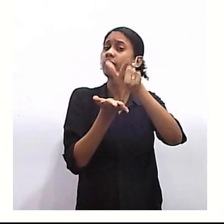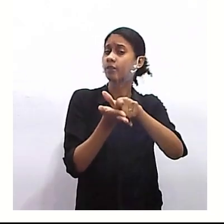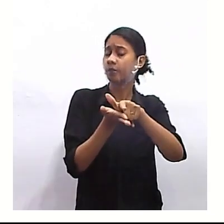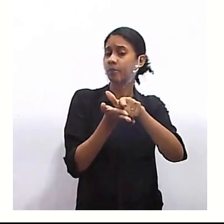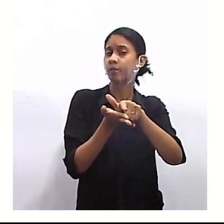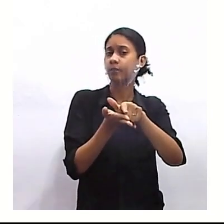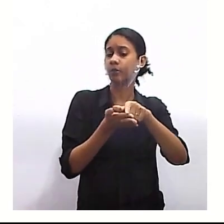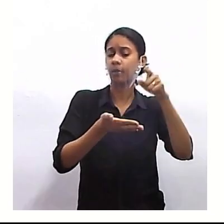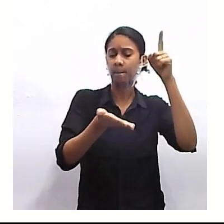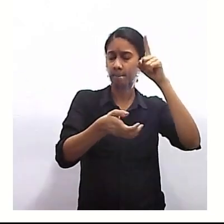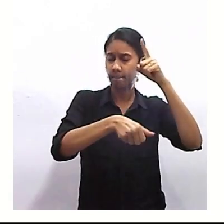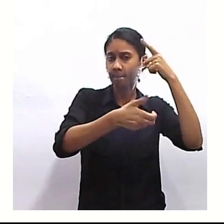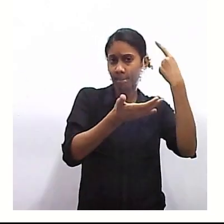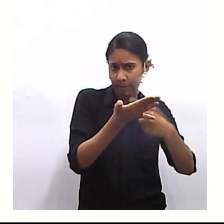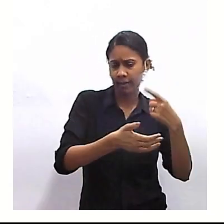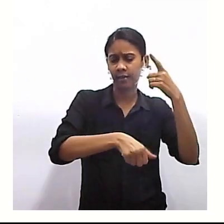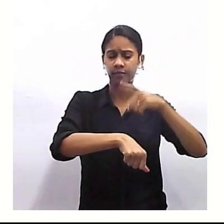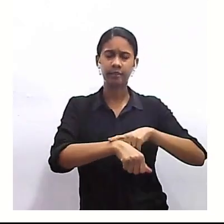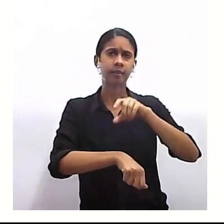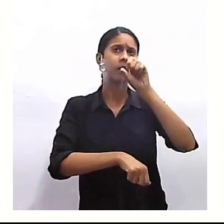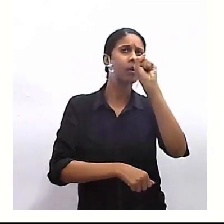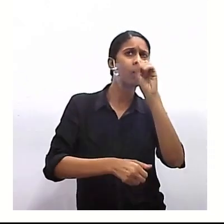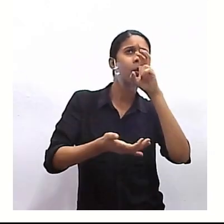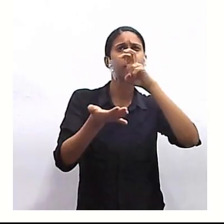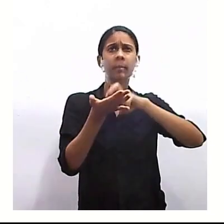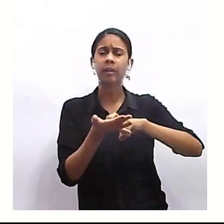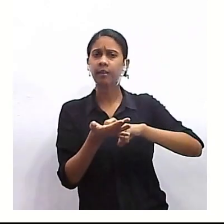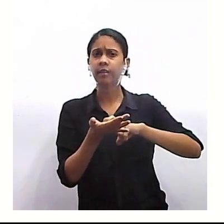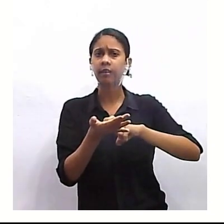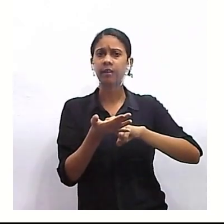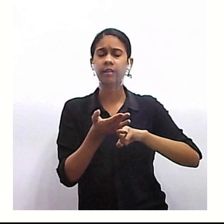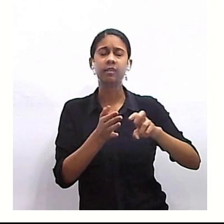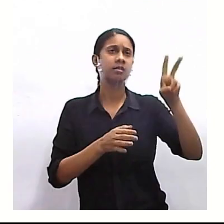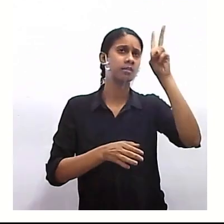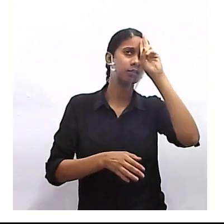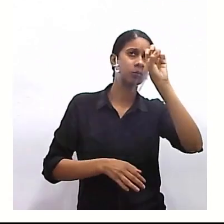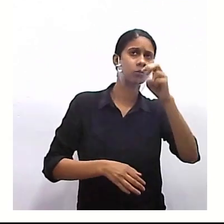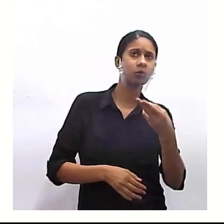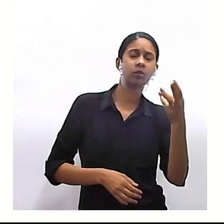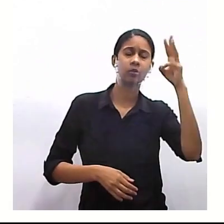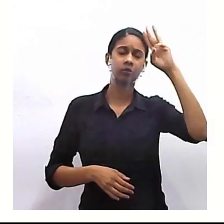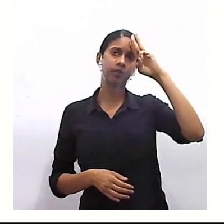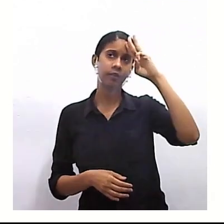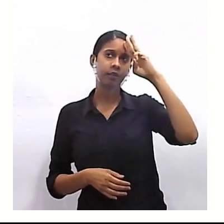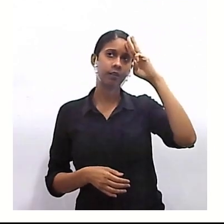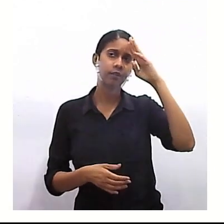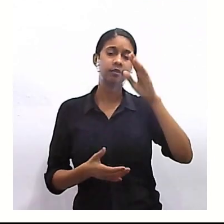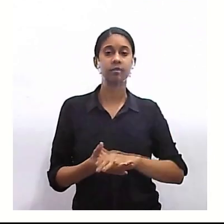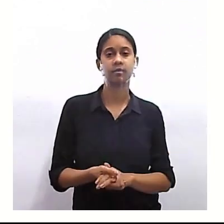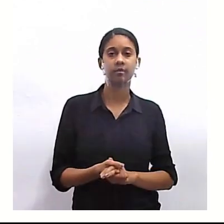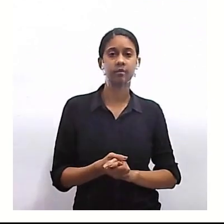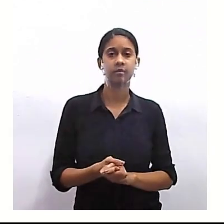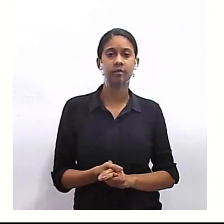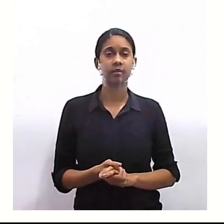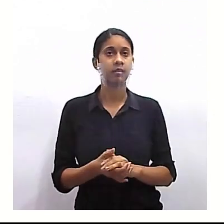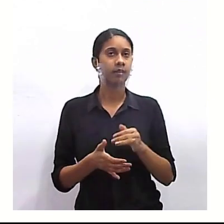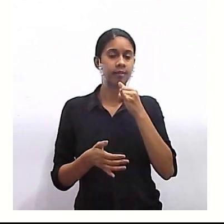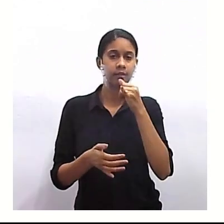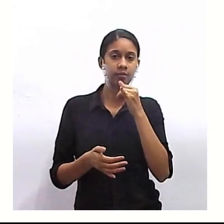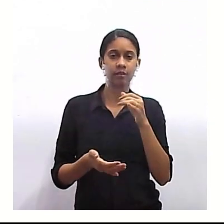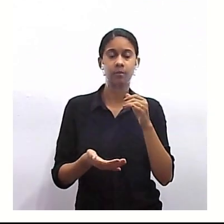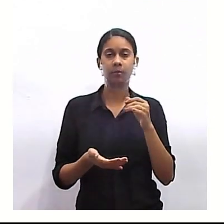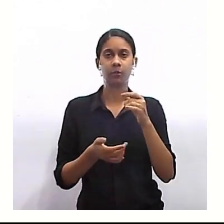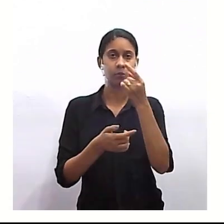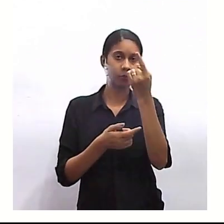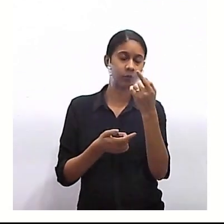com horário. Se é de 8 horas da manhã, eu recebo Nestlé. Se de 9 horas da manhã, eu recebo Itambé. 10 horas da manhã, eu